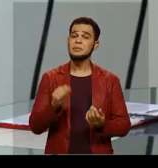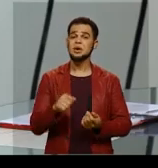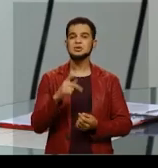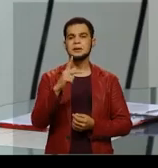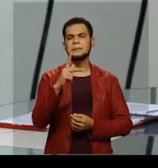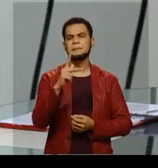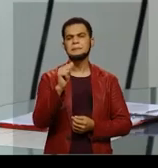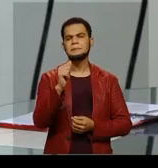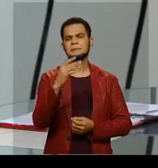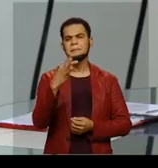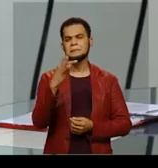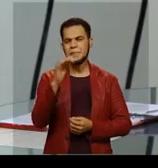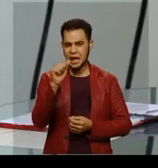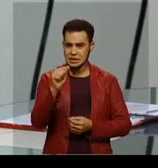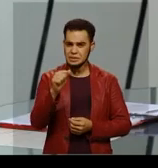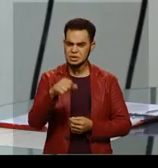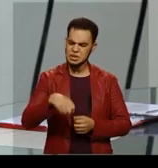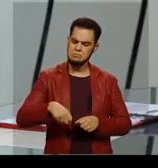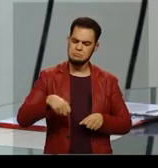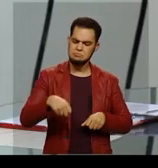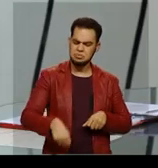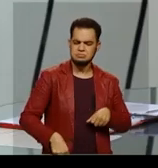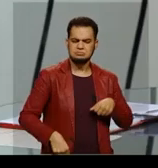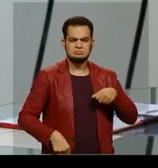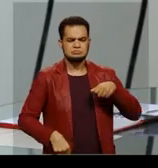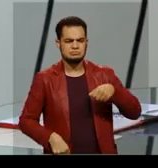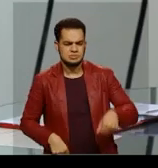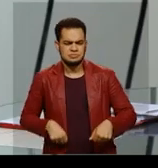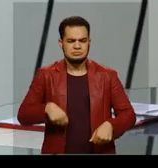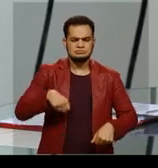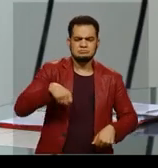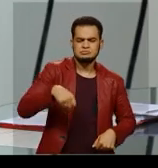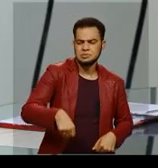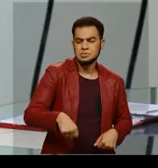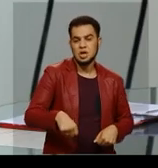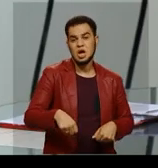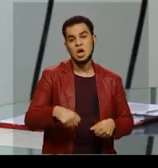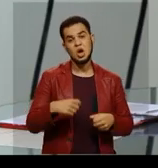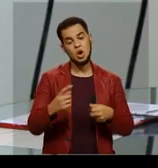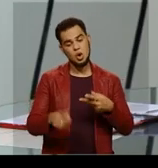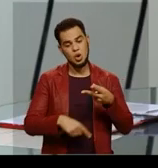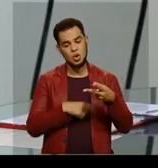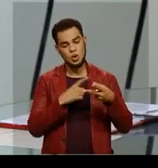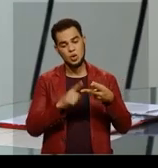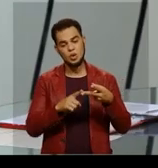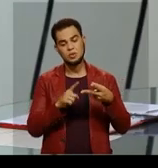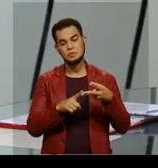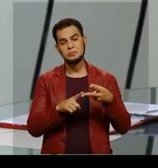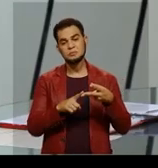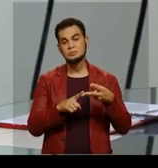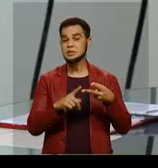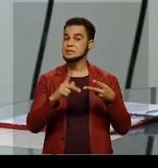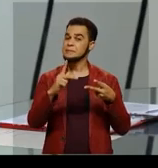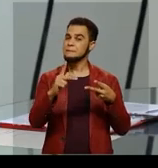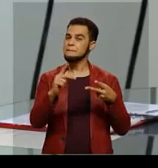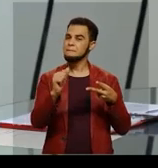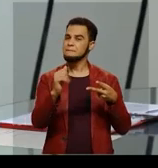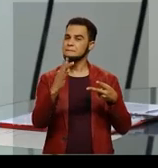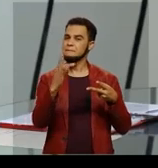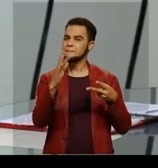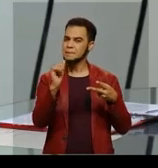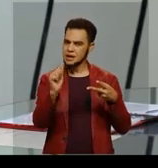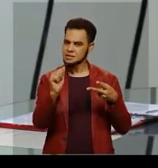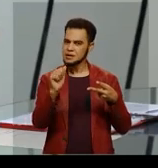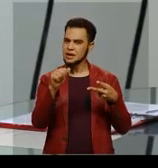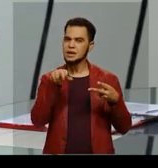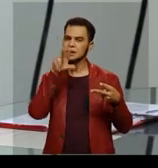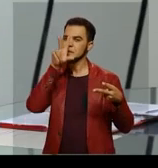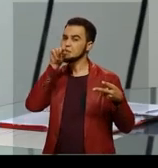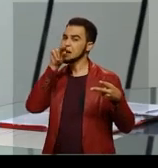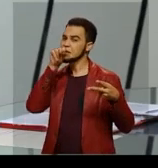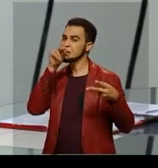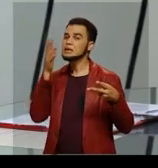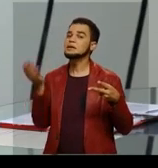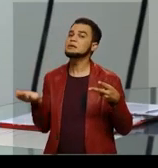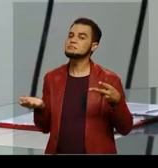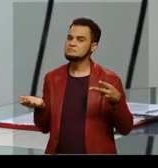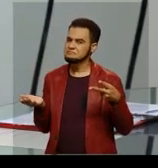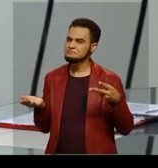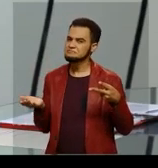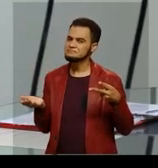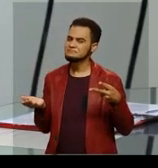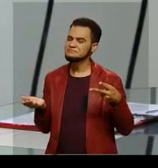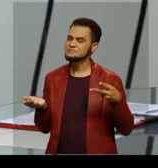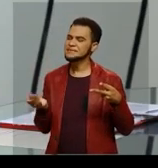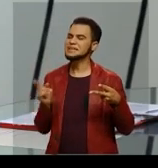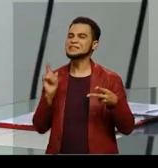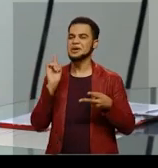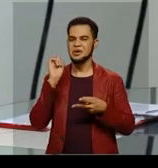de animal ou ela é a pata animal. Então, ela é polissêmica, mas nesse sentido